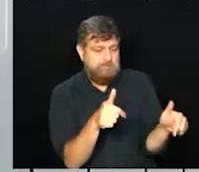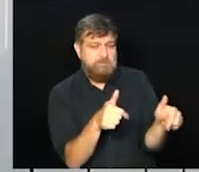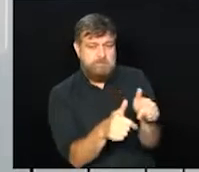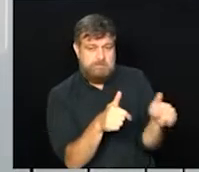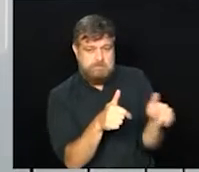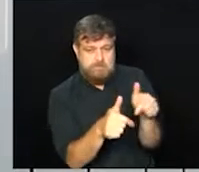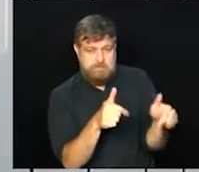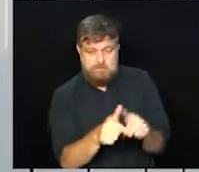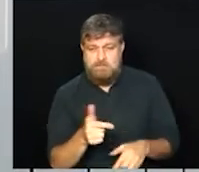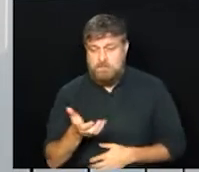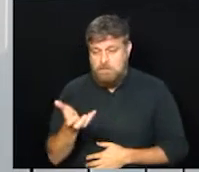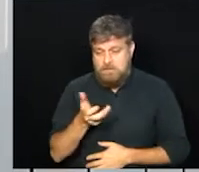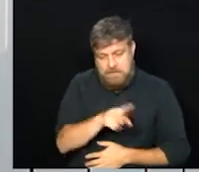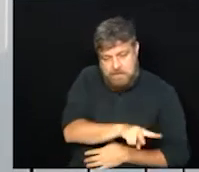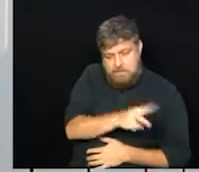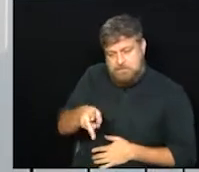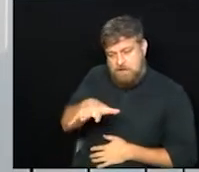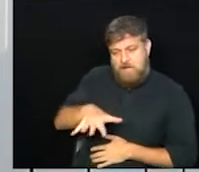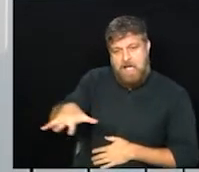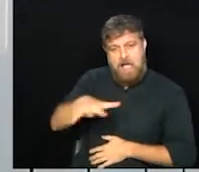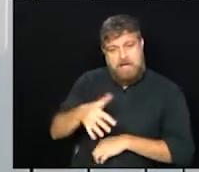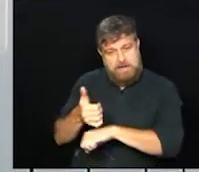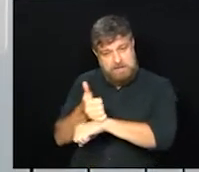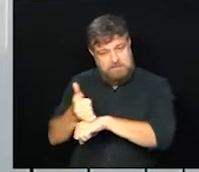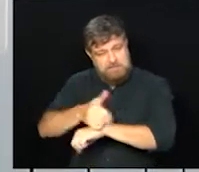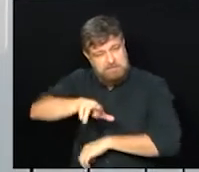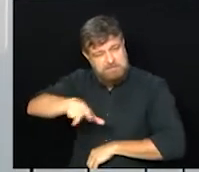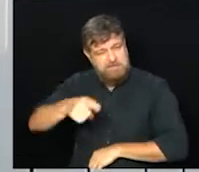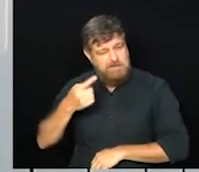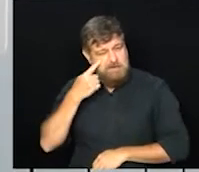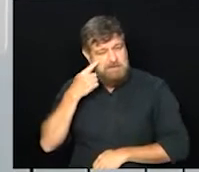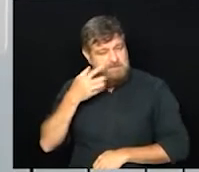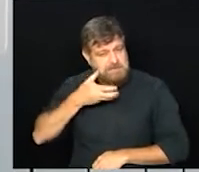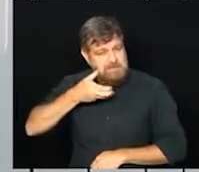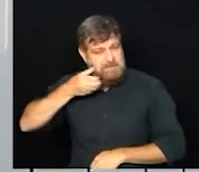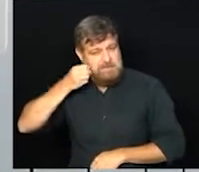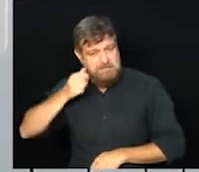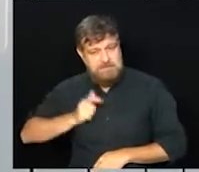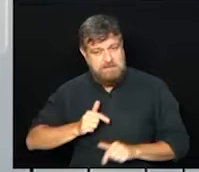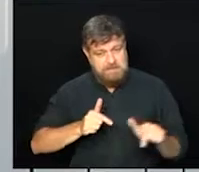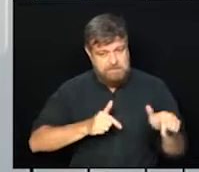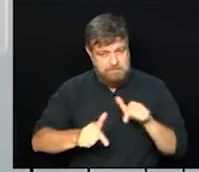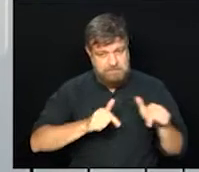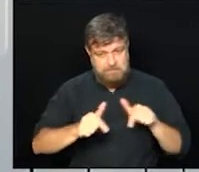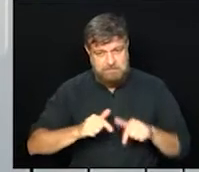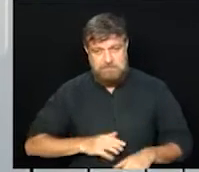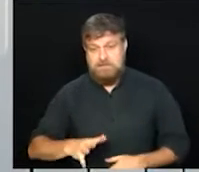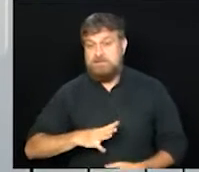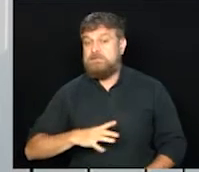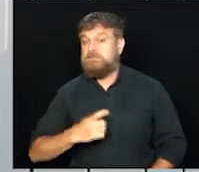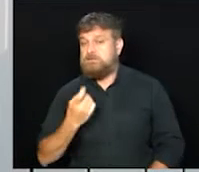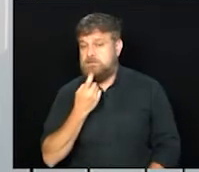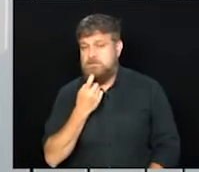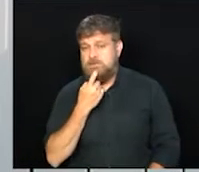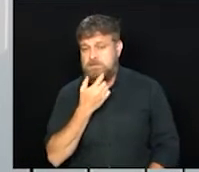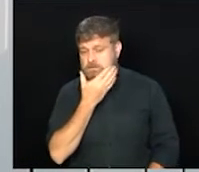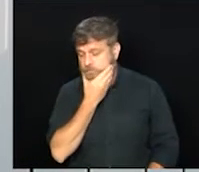trabalho ou quer mudar de área, confira agora as vagas disponíveis aqui para a cidade de